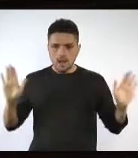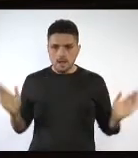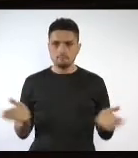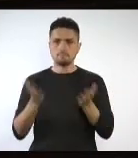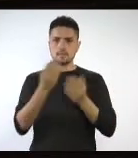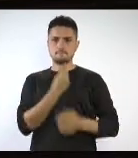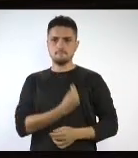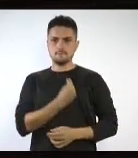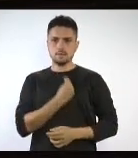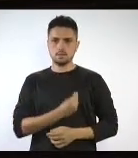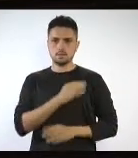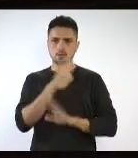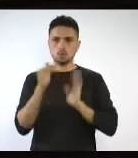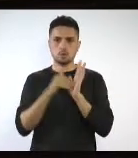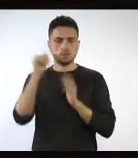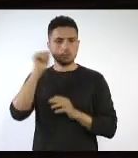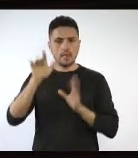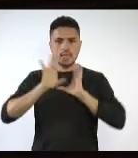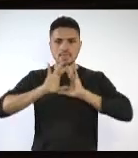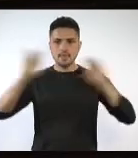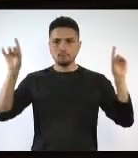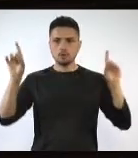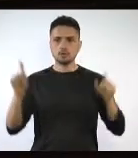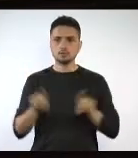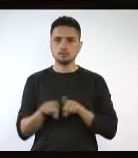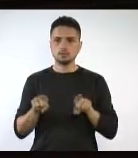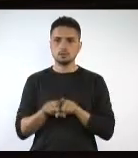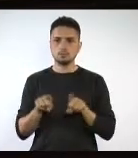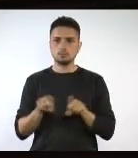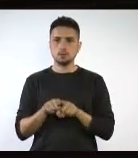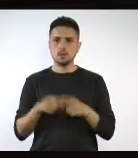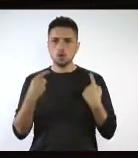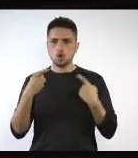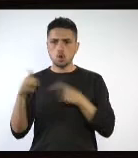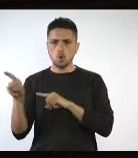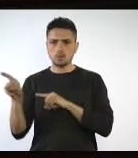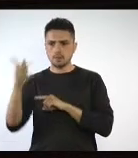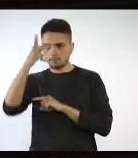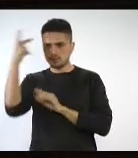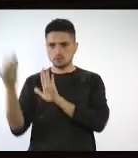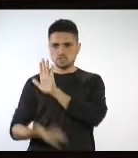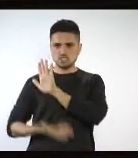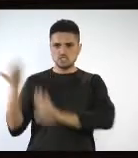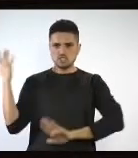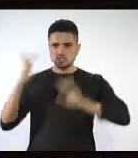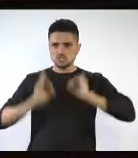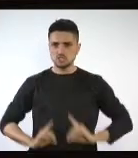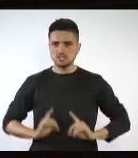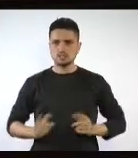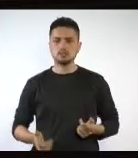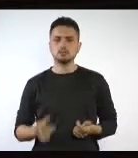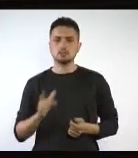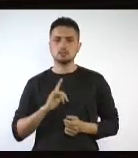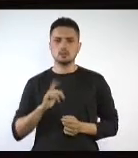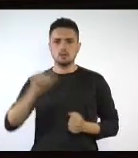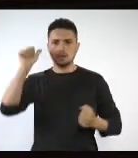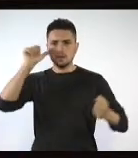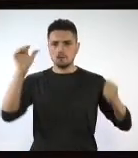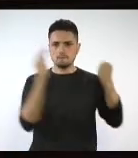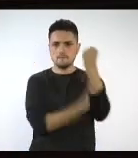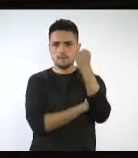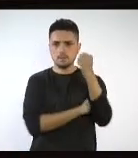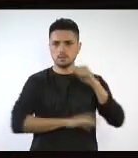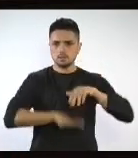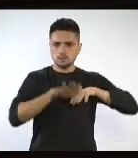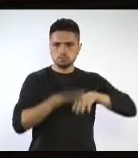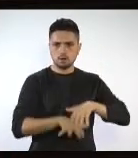uma democracia e contra a retirada de direitos. Um rio de coragem feminista